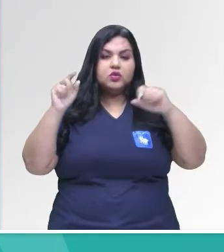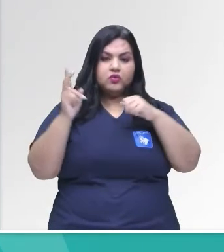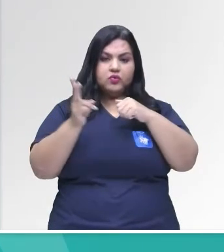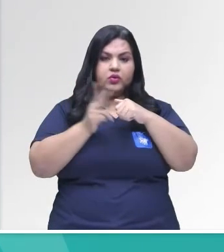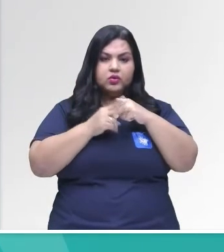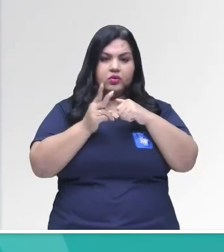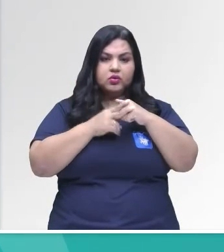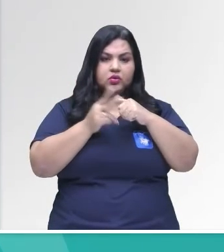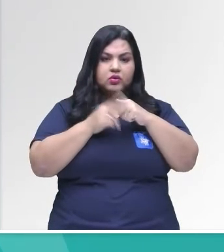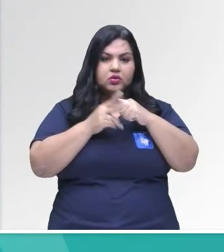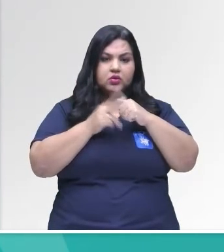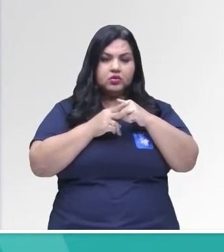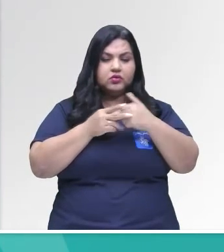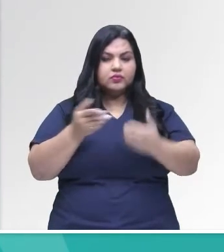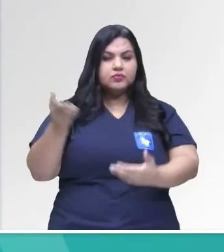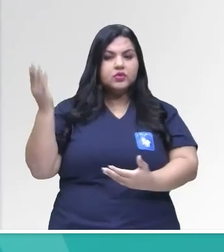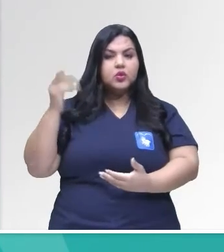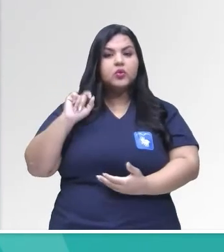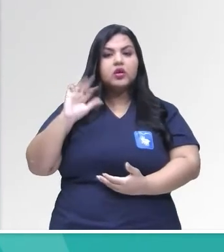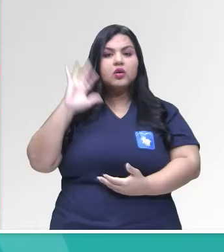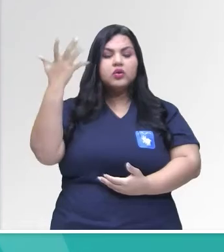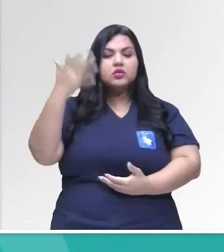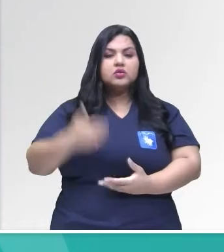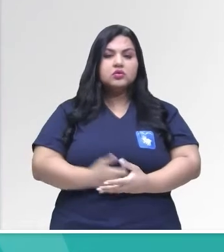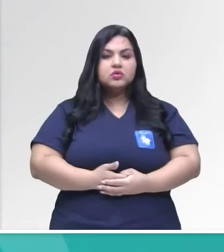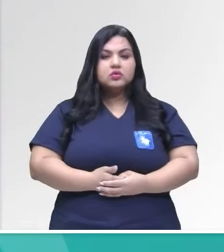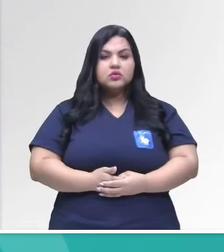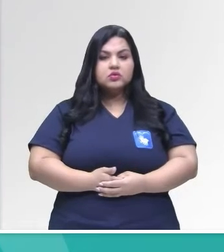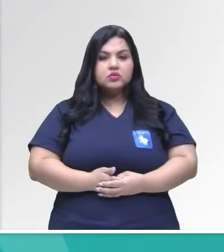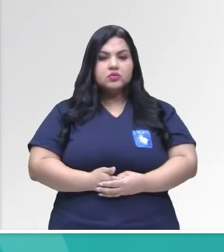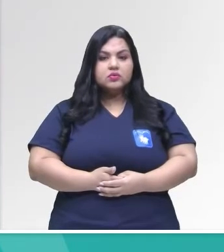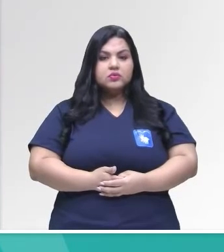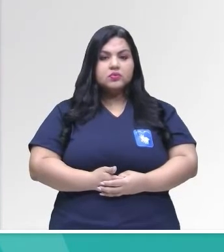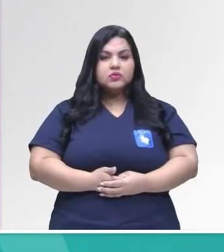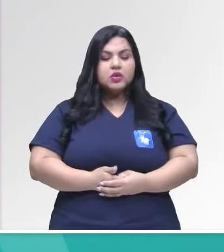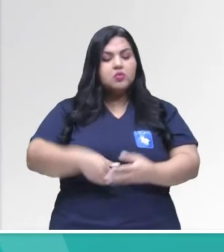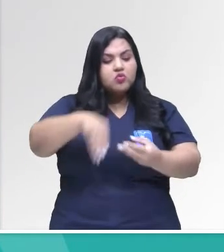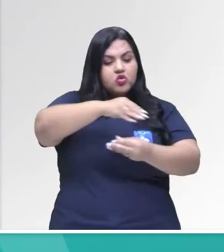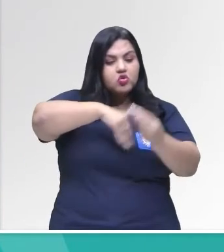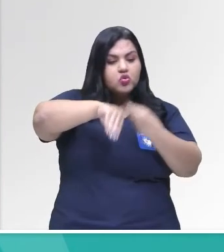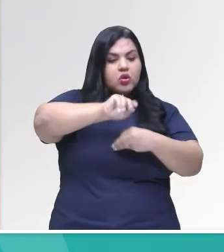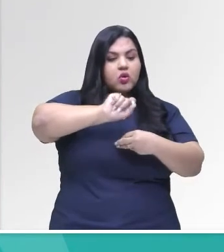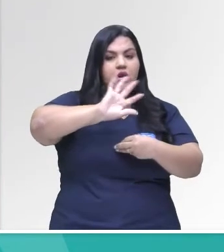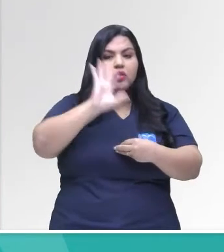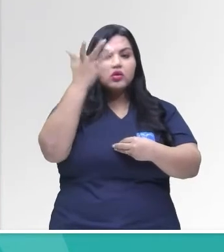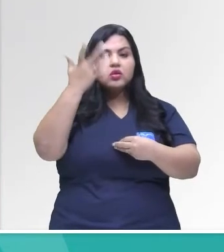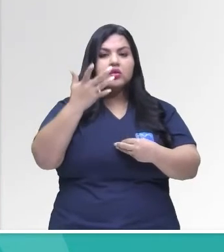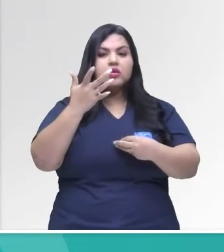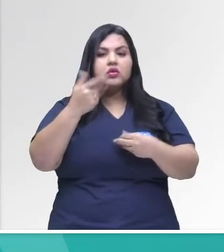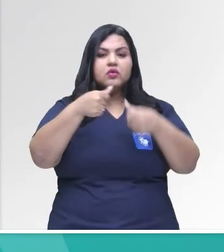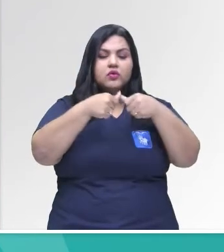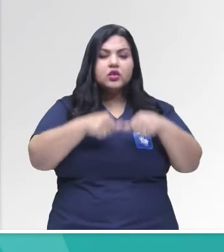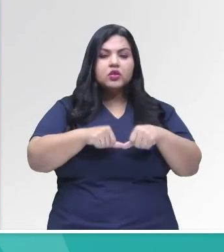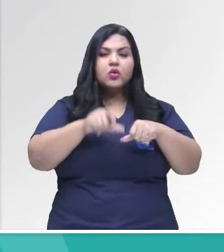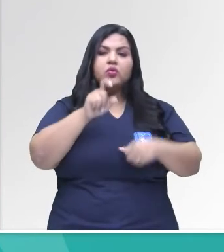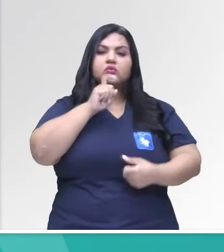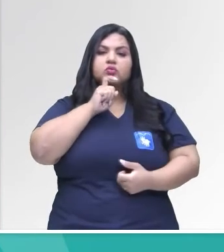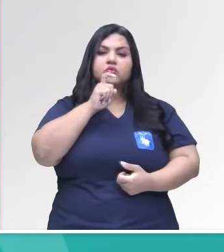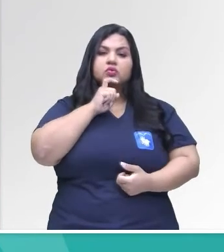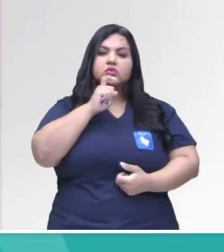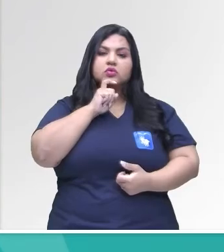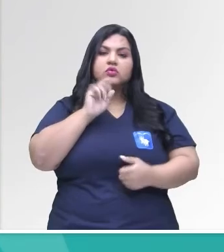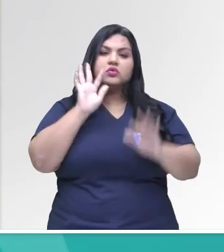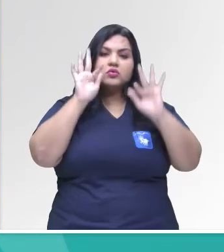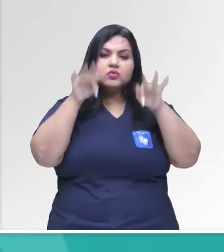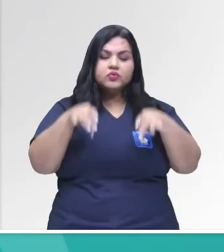verbo. Então, it was frozen. O que aconteceu mesmo com aquela mistura? Ficou congelada. E